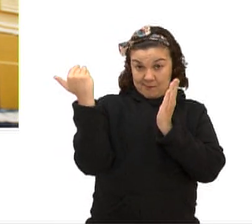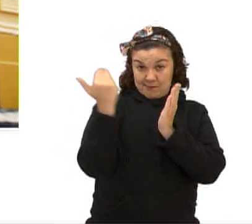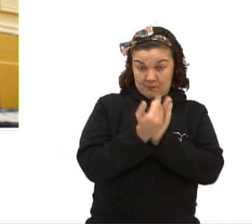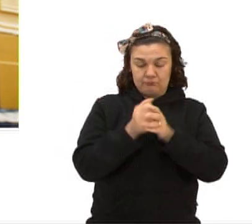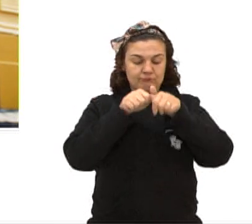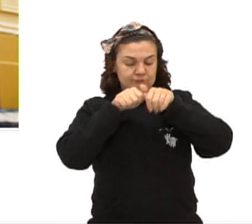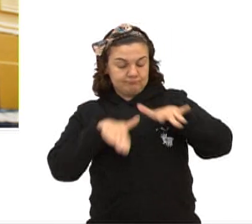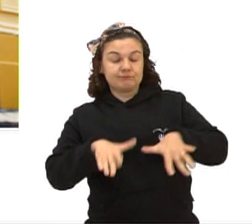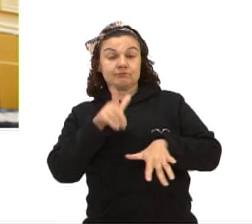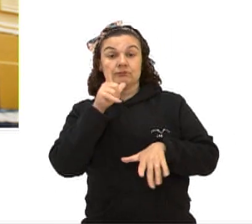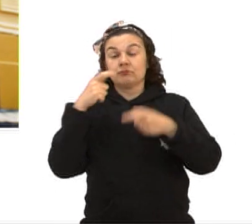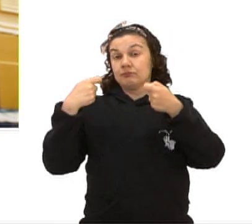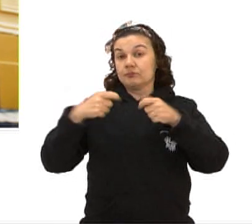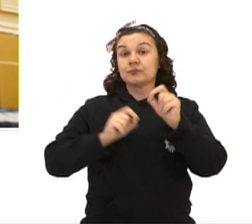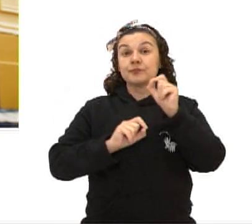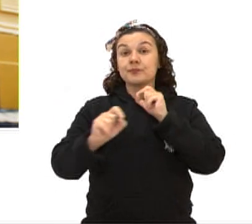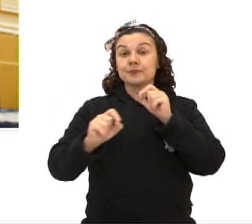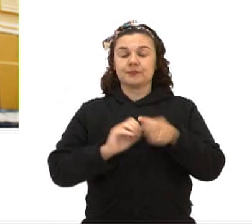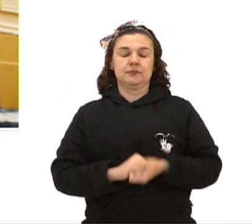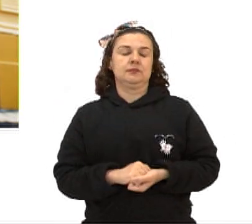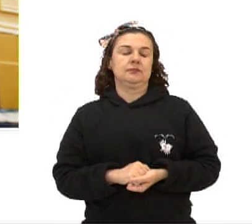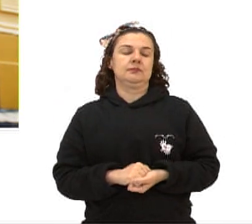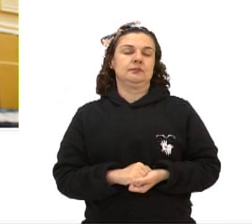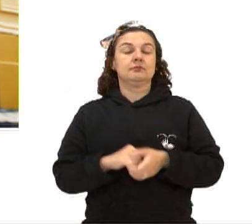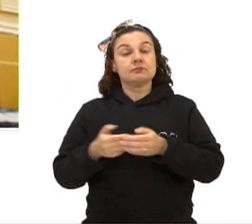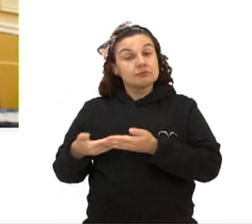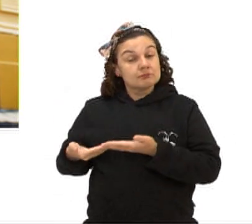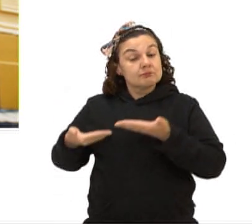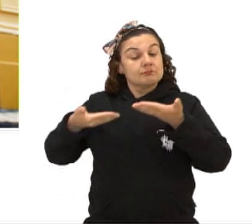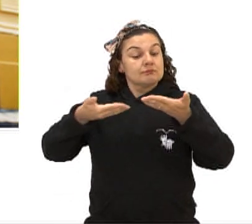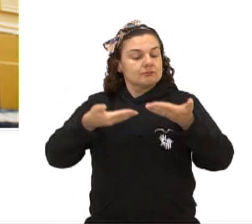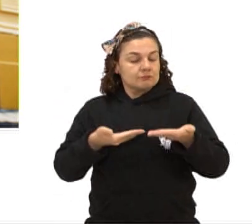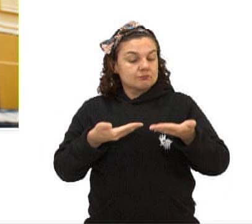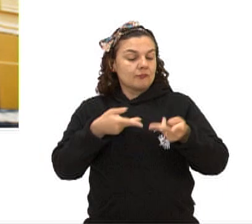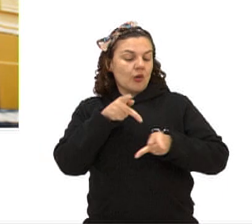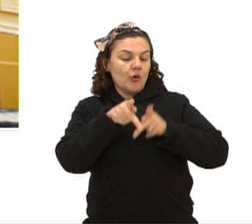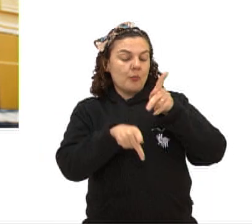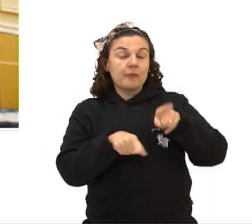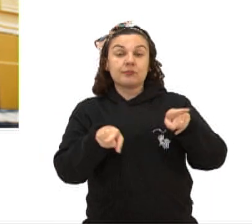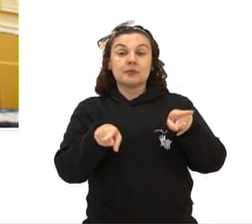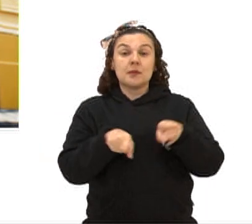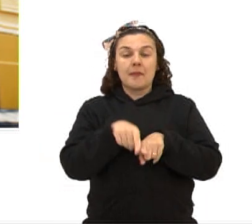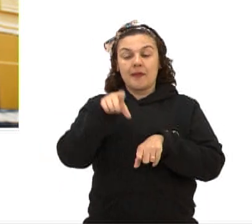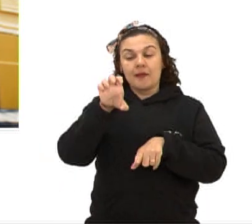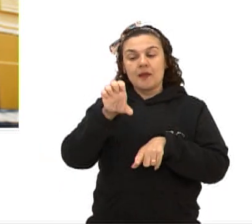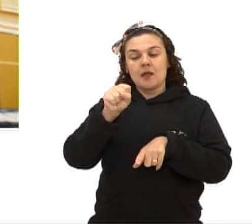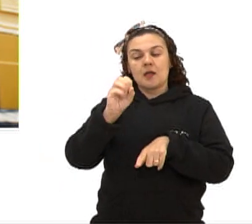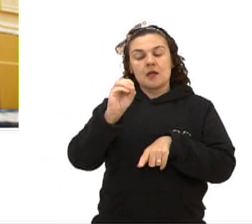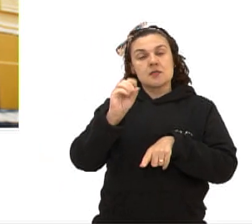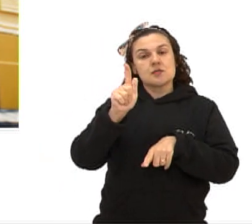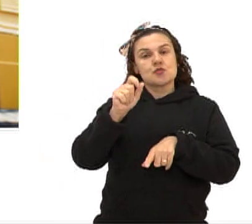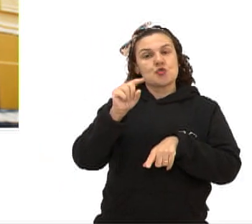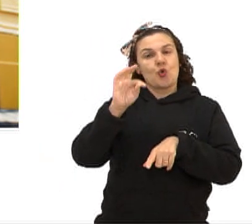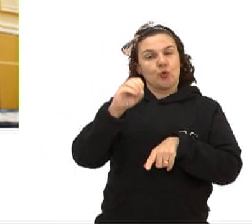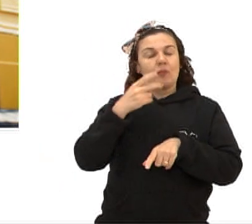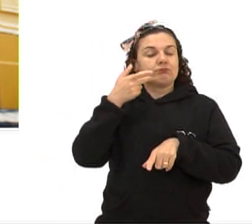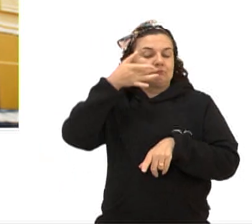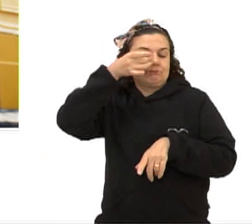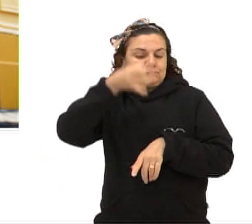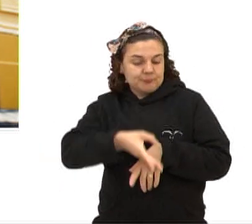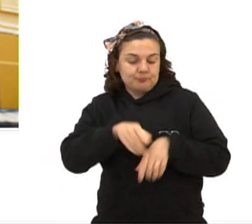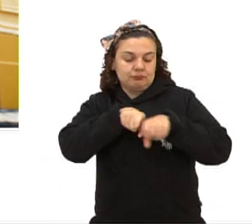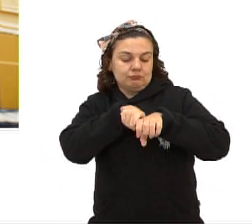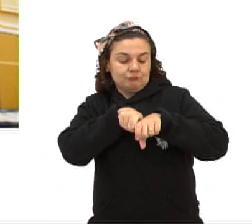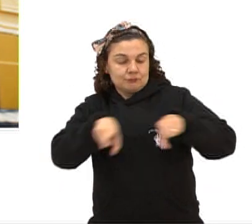era necessário que se oferecer à população um sistema de esgotamento sanitário, pois até então